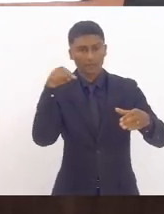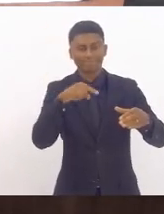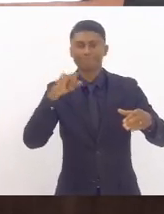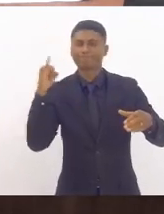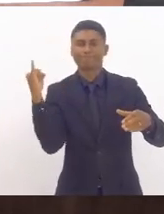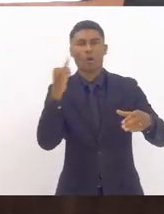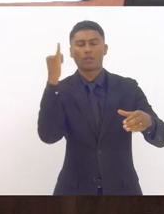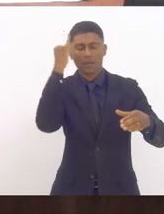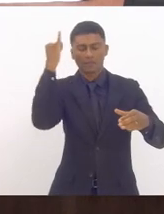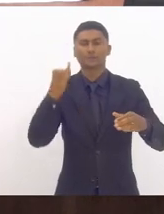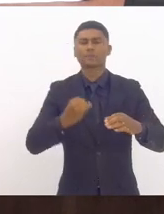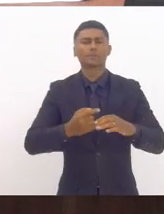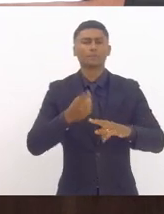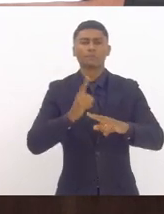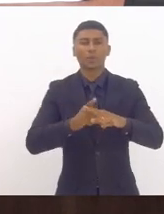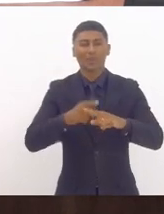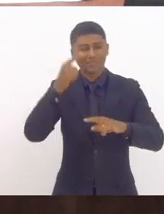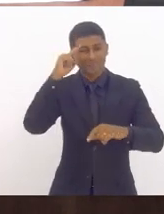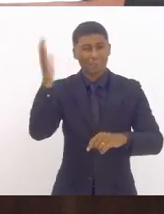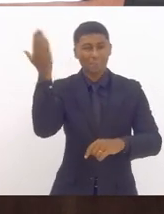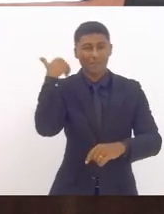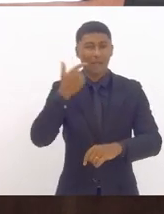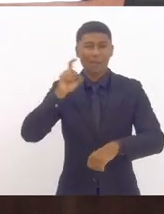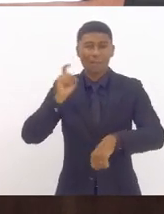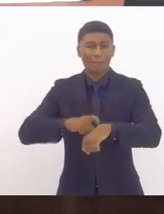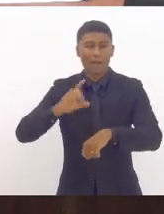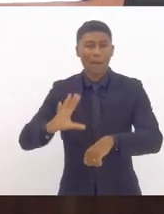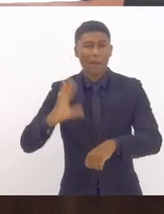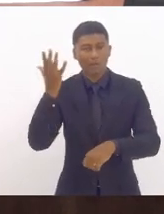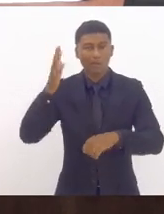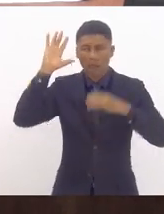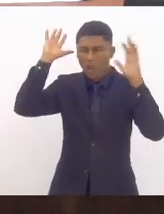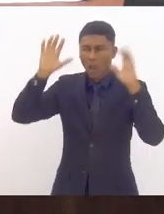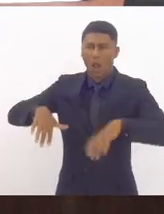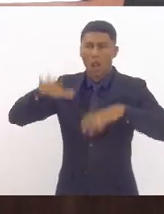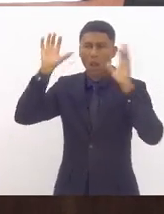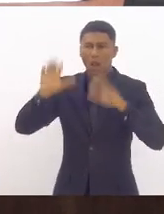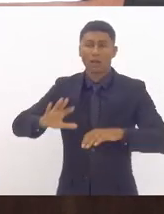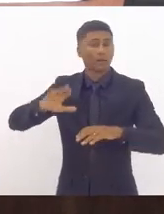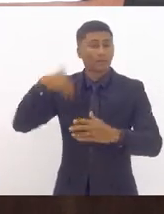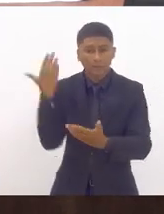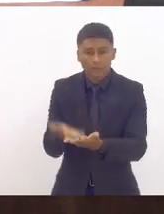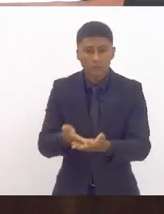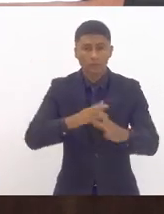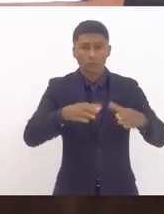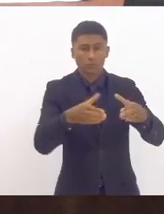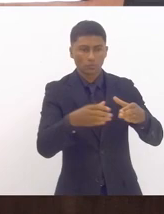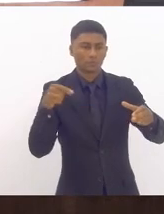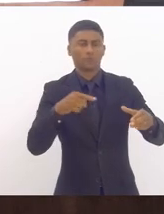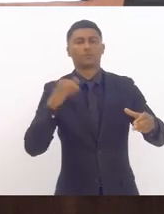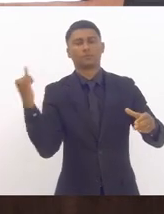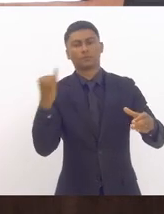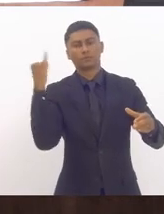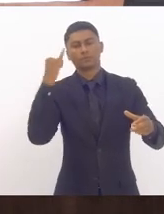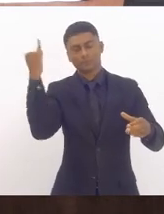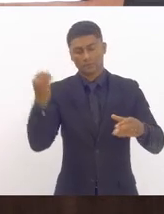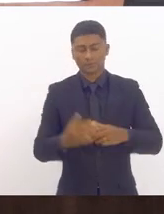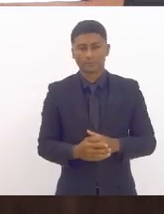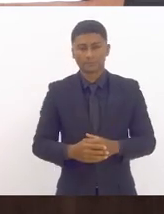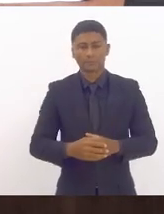Ju, no momento daquela tragédia e continua sendo até hoje. Eu quero, de